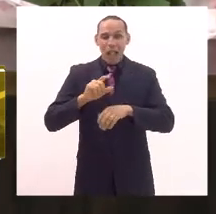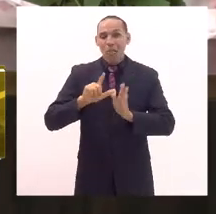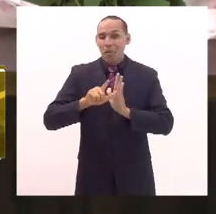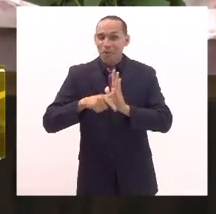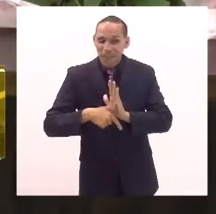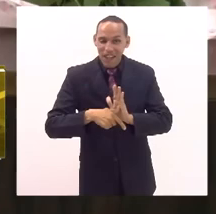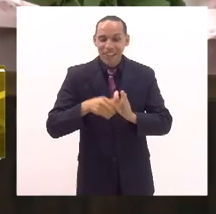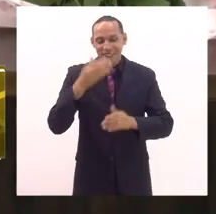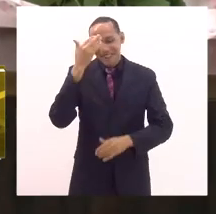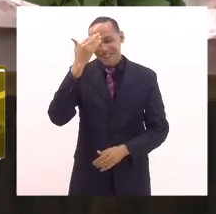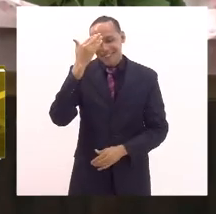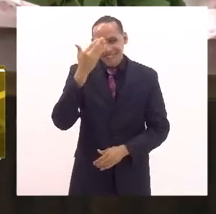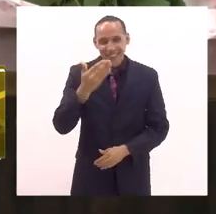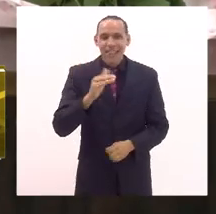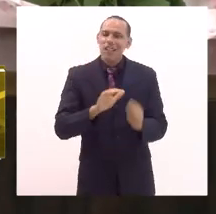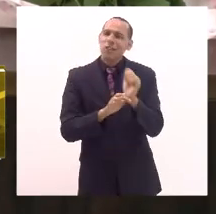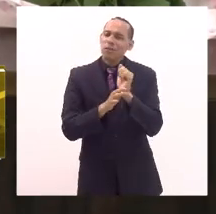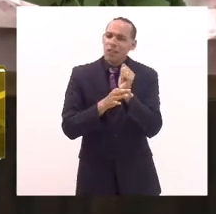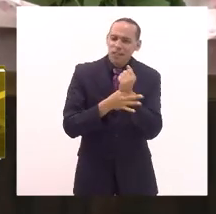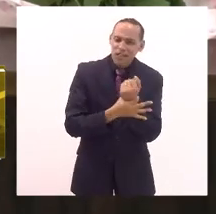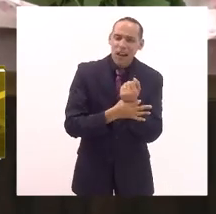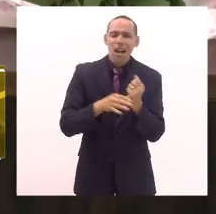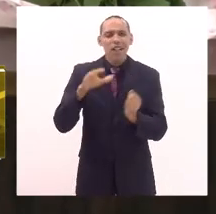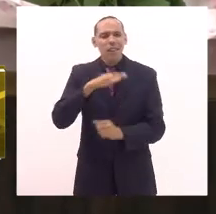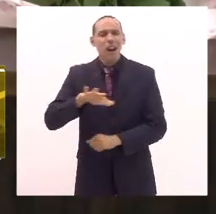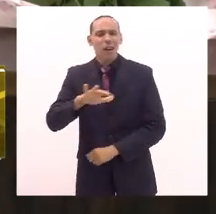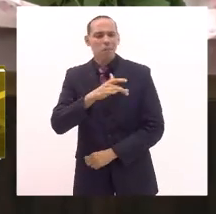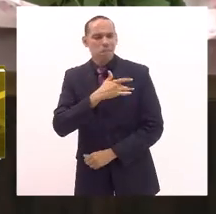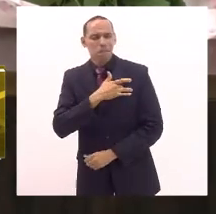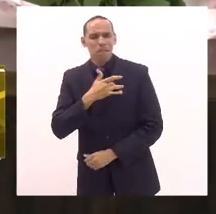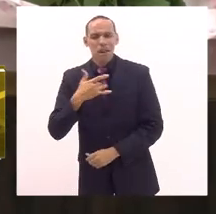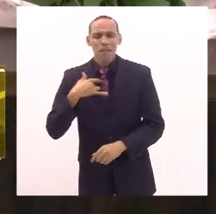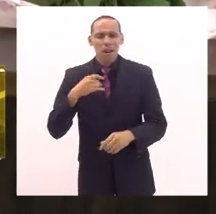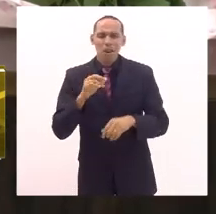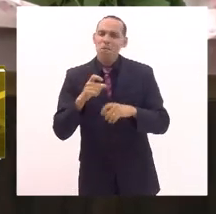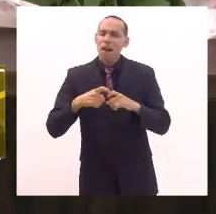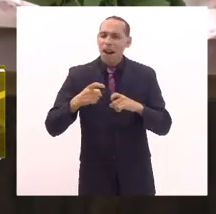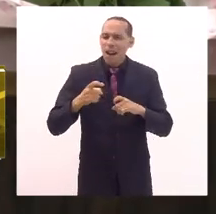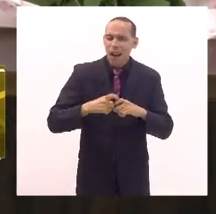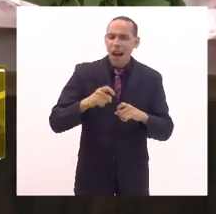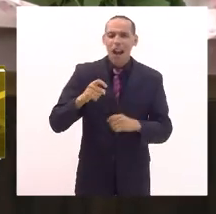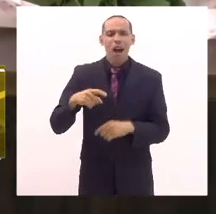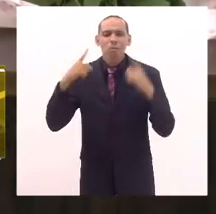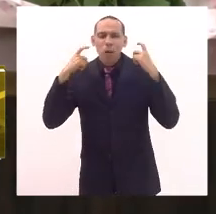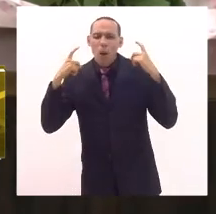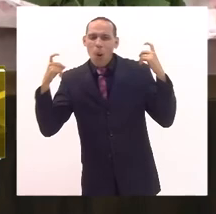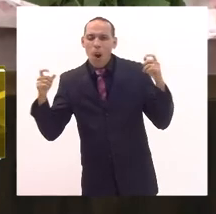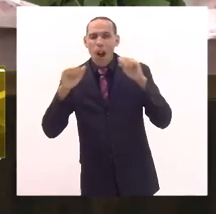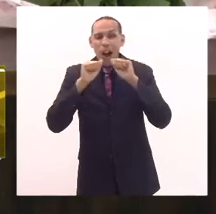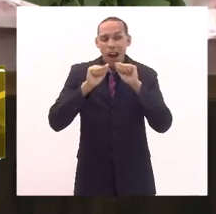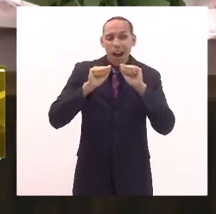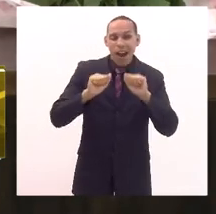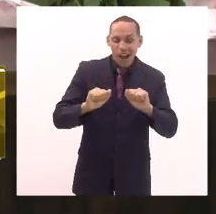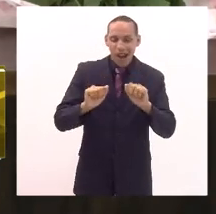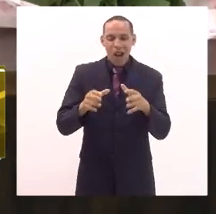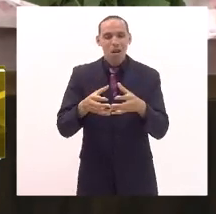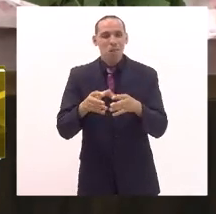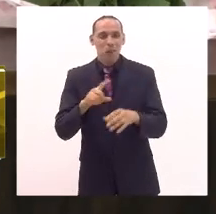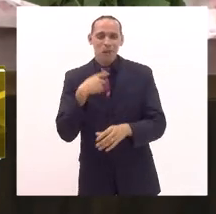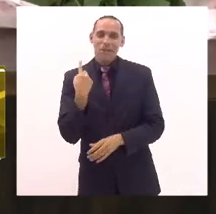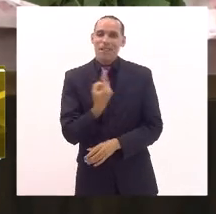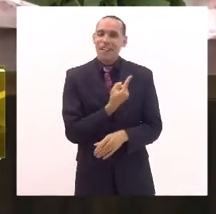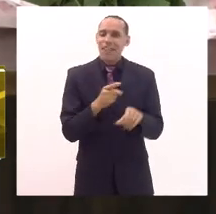meu agradecimento à segurança, departamento médico, de som, os assessores do nosso gabinete,